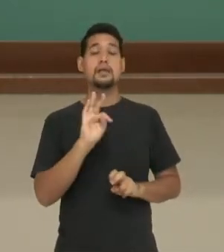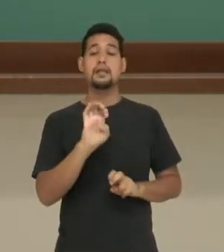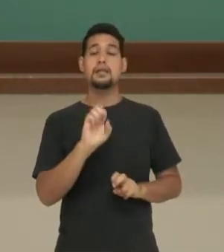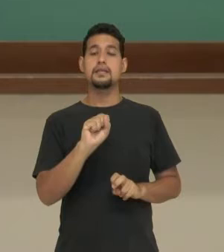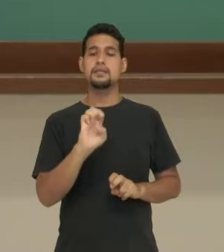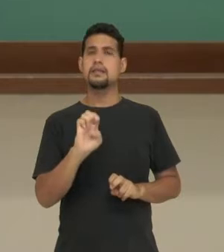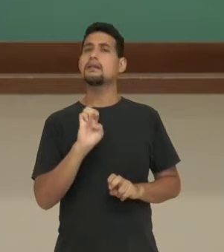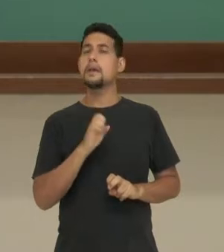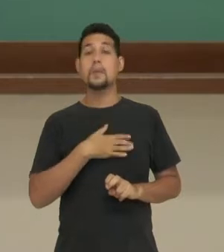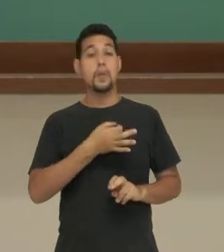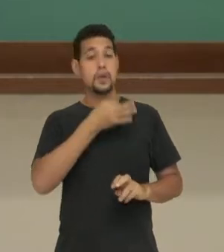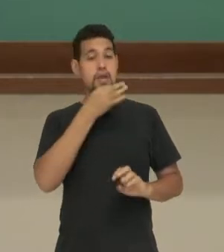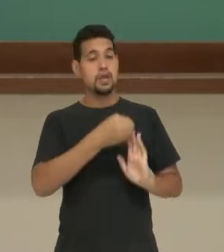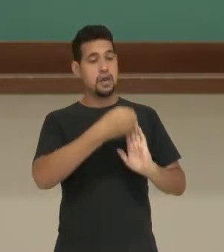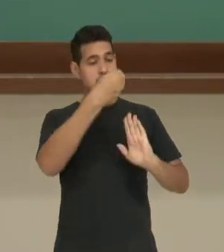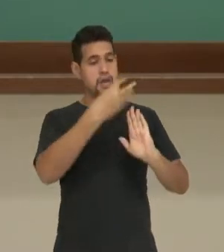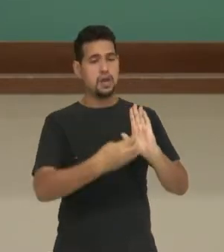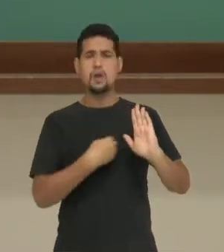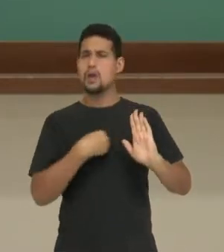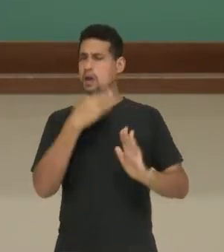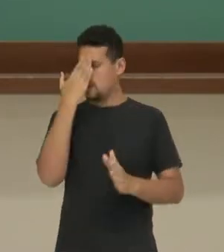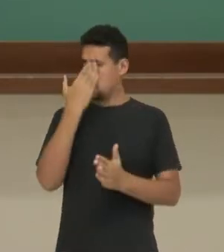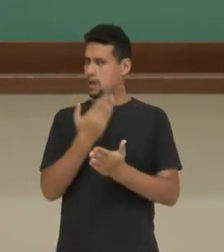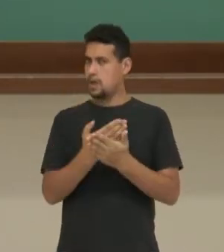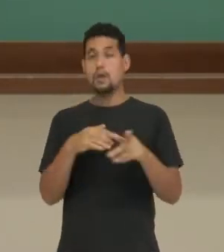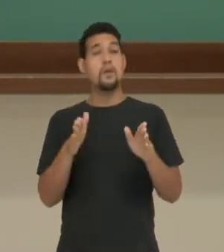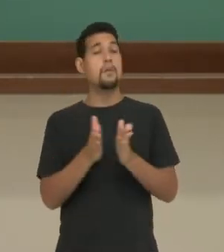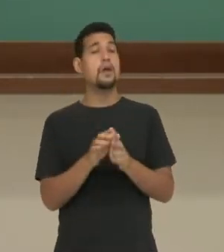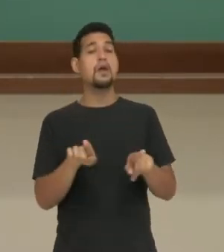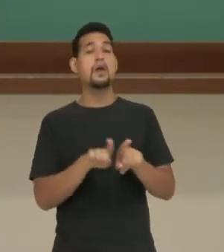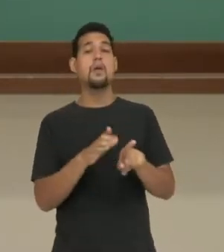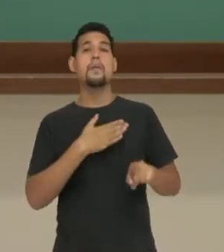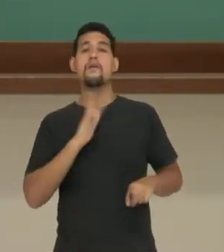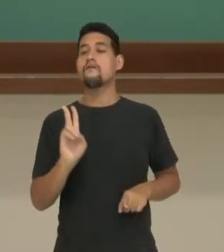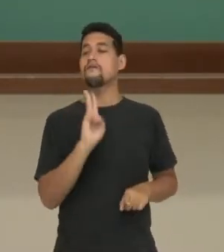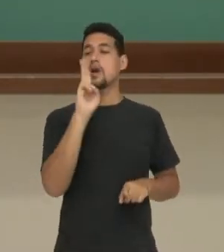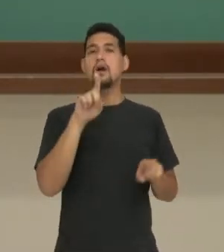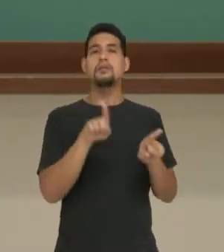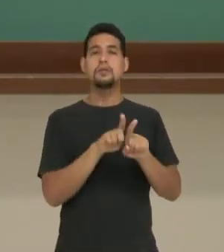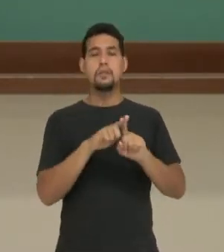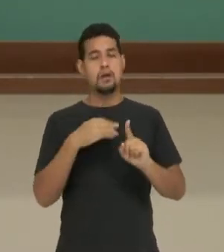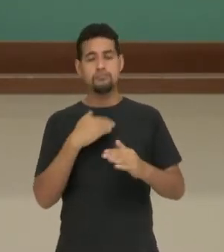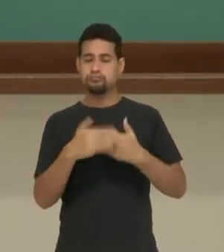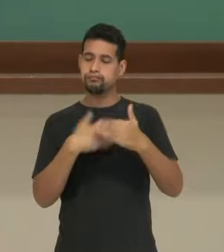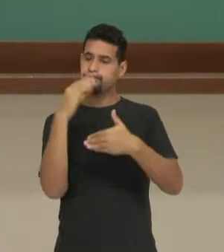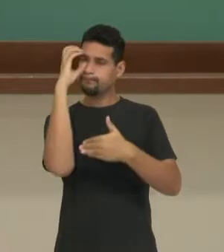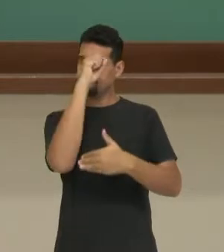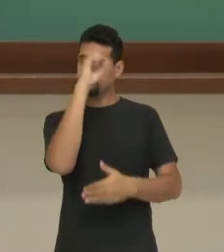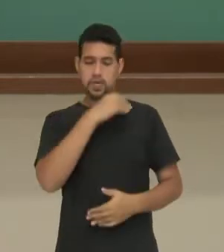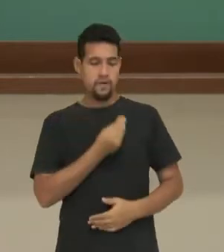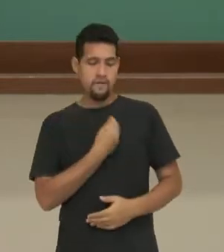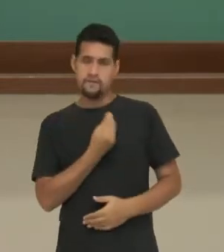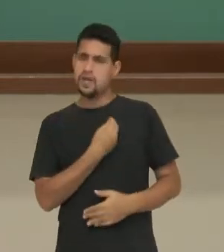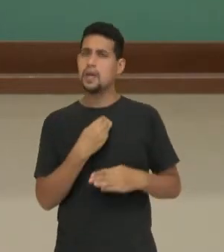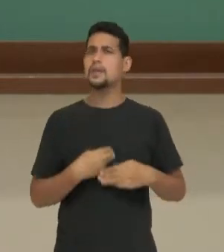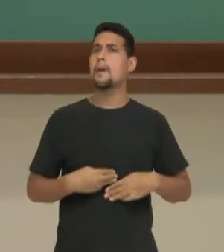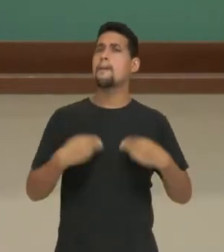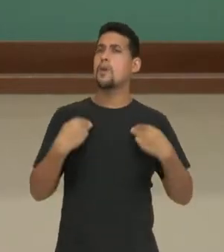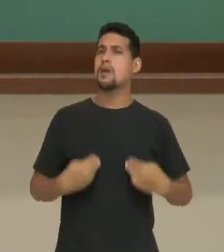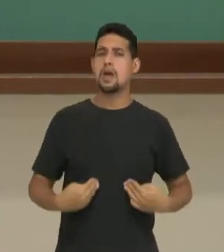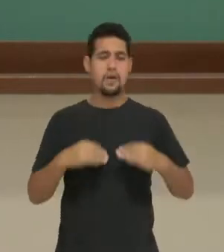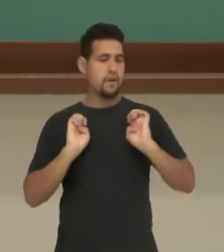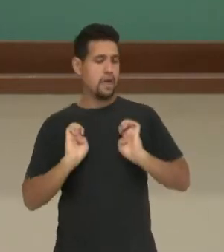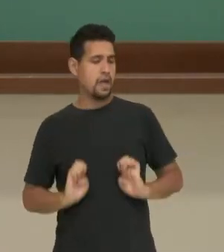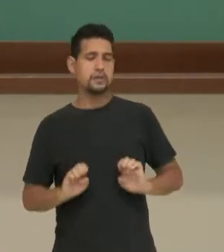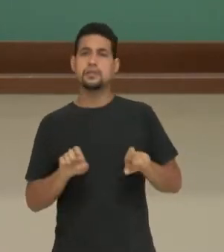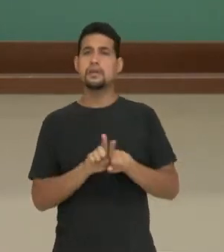seja, a respeito daquilo que eu acredito, dos meus valores construídos ao longo da minha formação, valores morais, valores éticos,